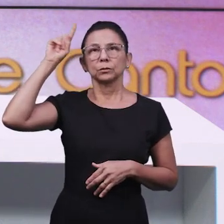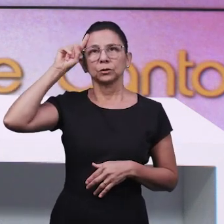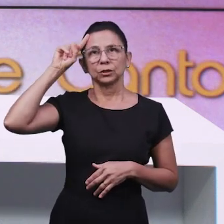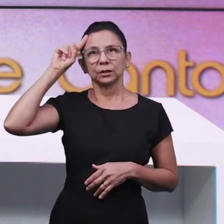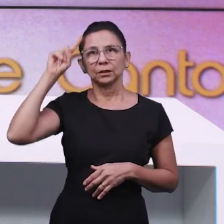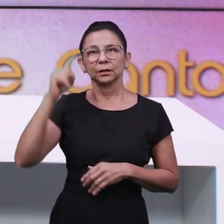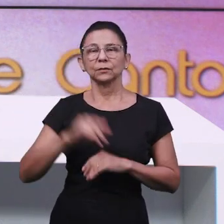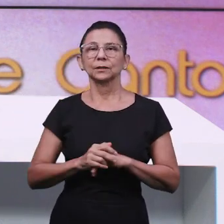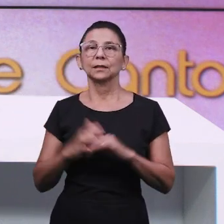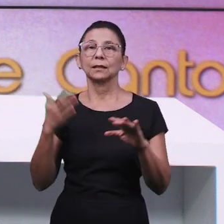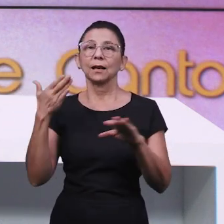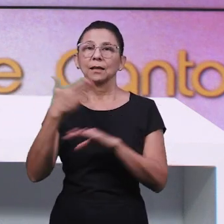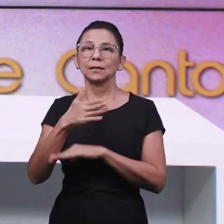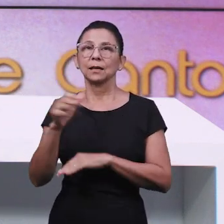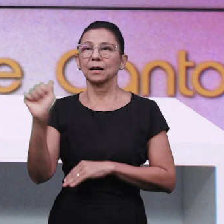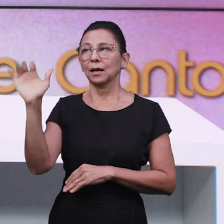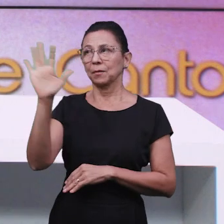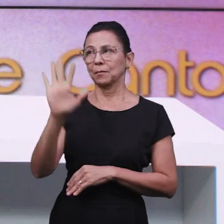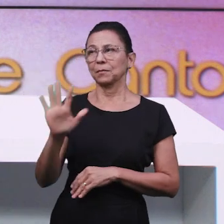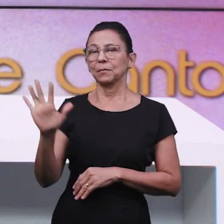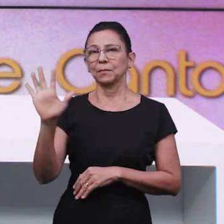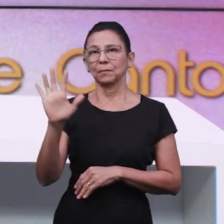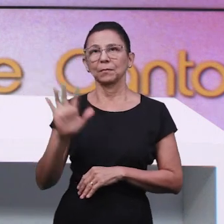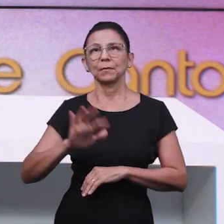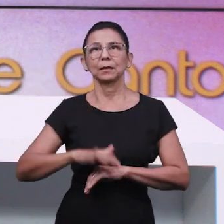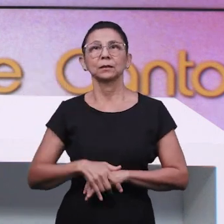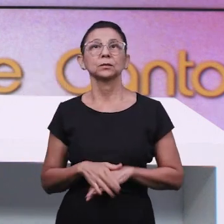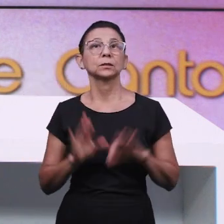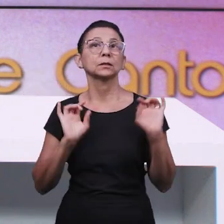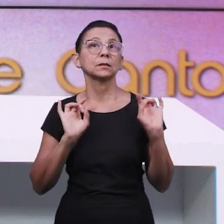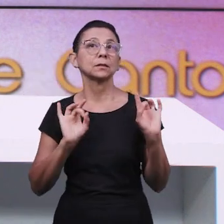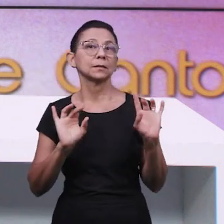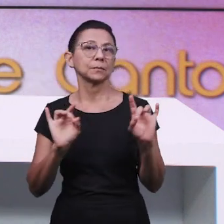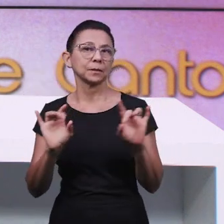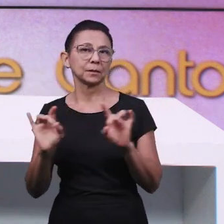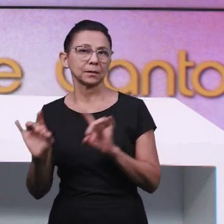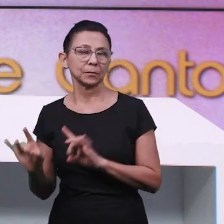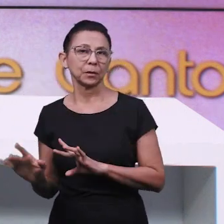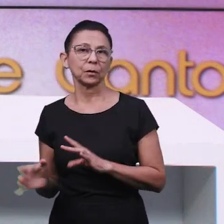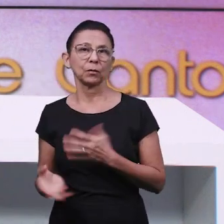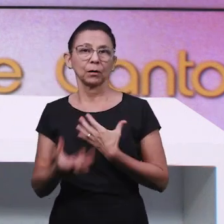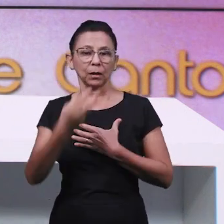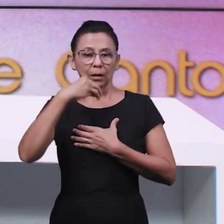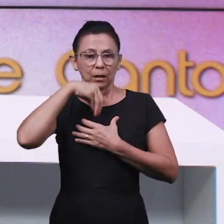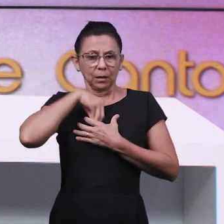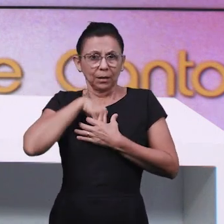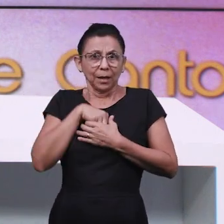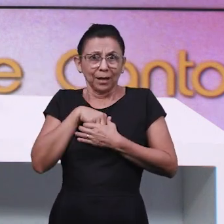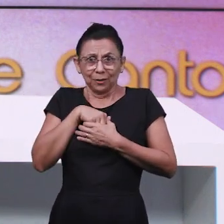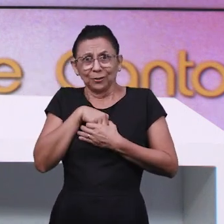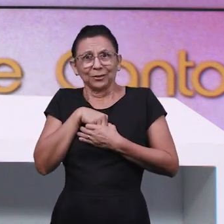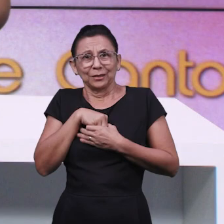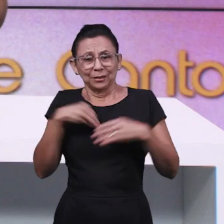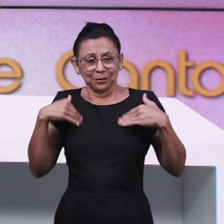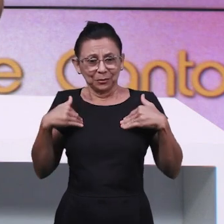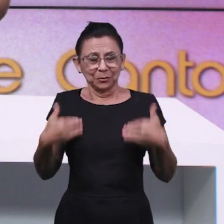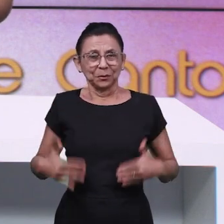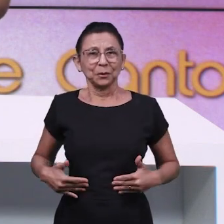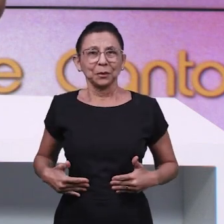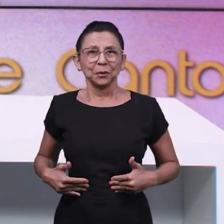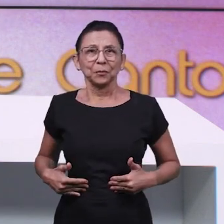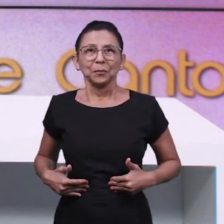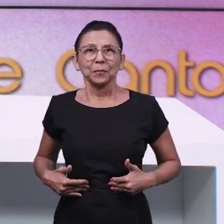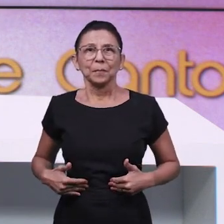você consegue ter acesso a essa imagem, ver essa imagem, e especialmente no próprio corpo. Então, acompanhe